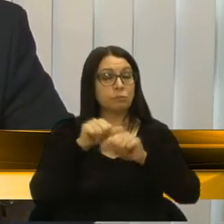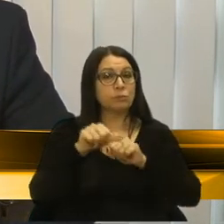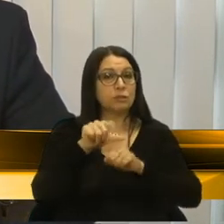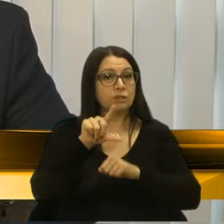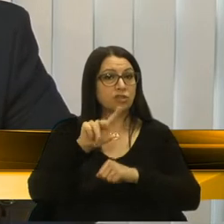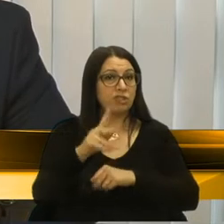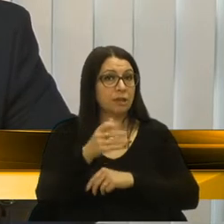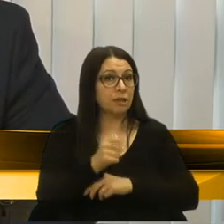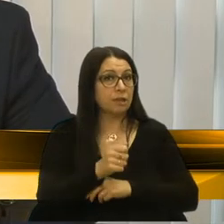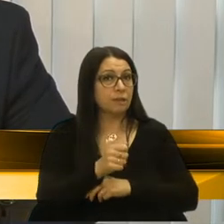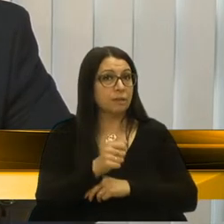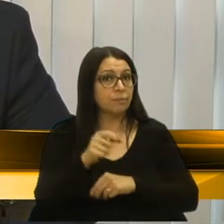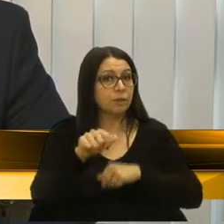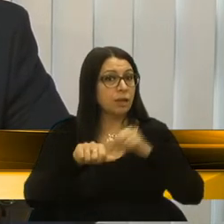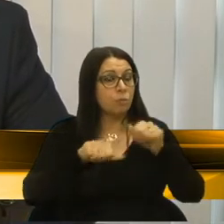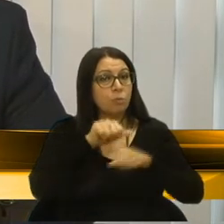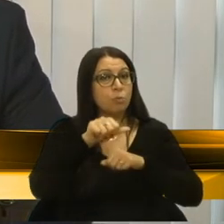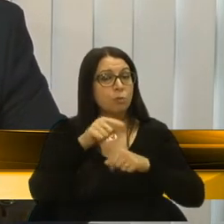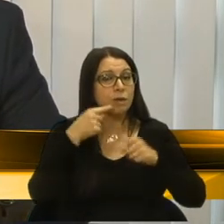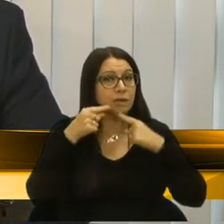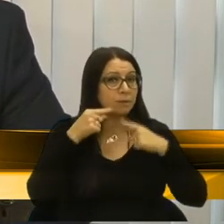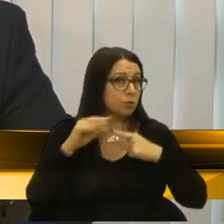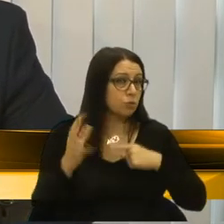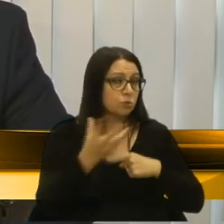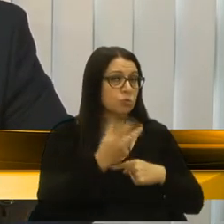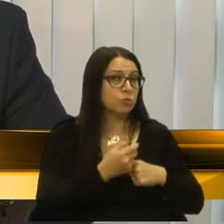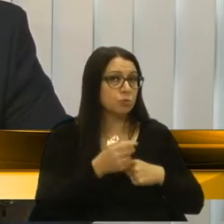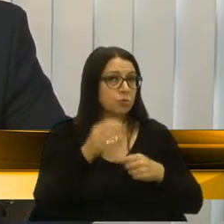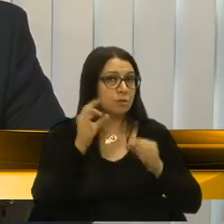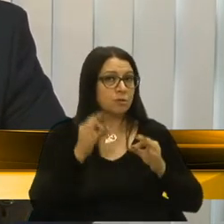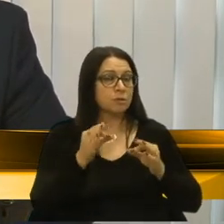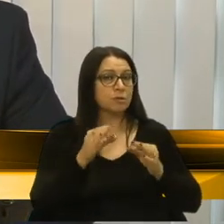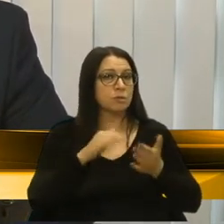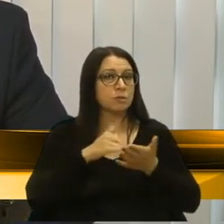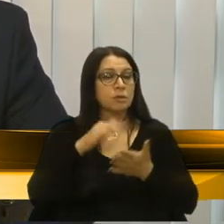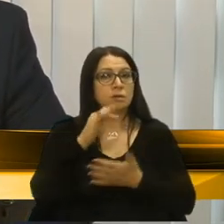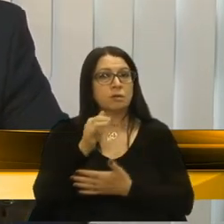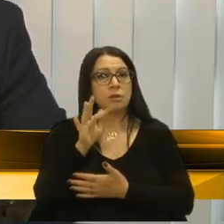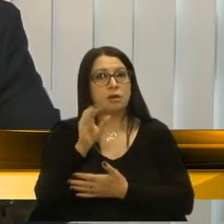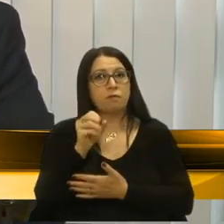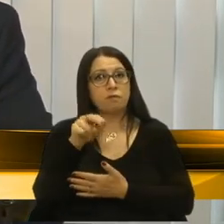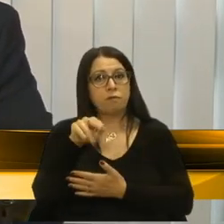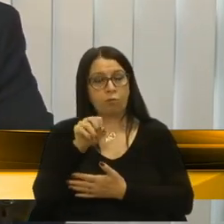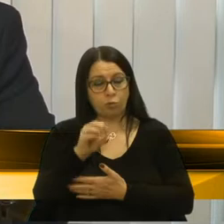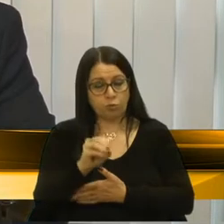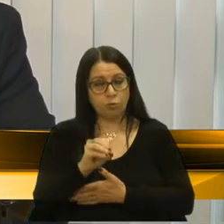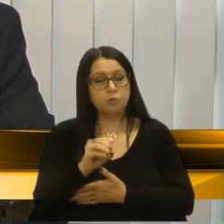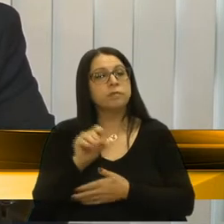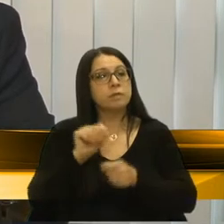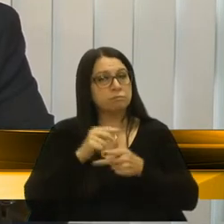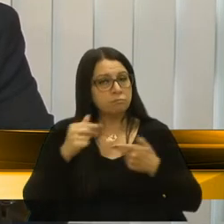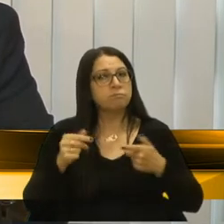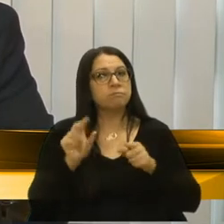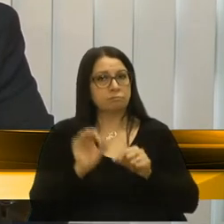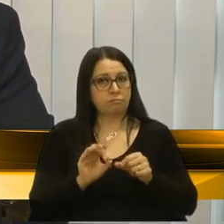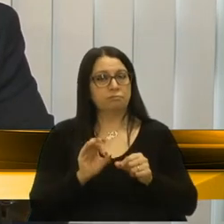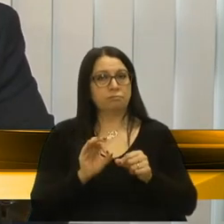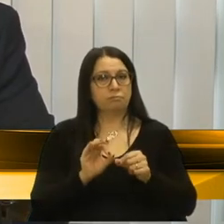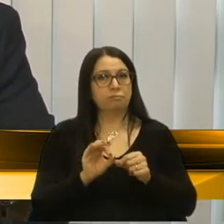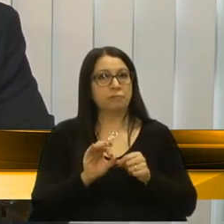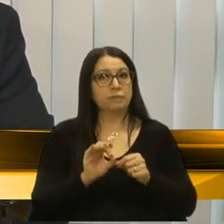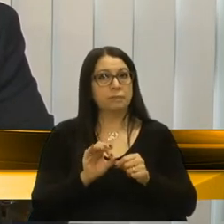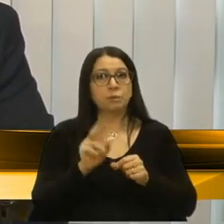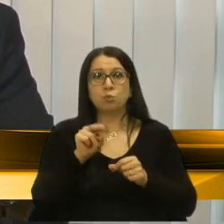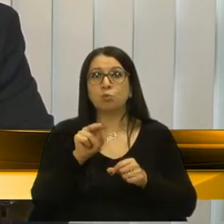há uma reclamação generalizada da população. Eu tenho certeza que o secretário Alfonso e a equipe dele vai tomar as providências, tem tomado as providências, mas